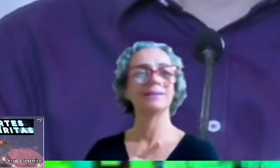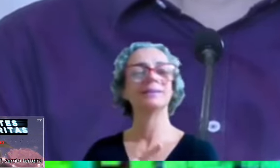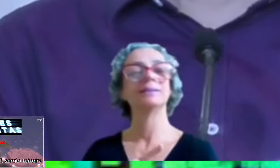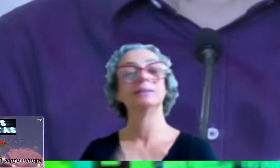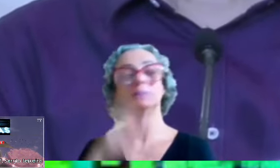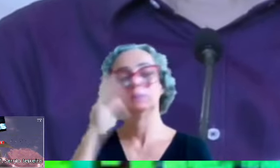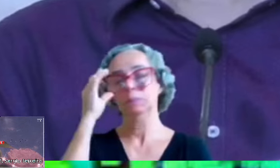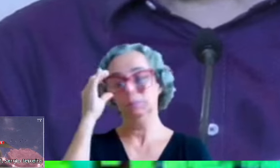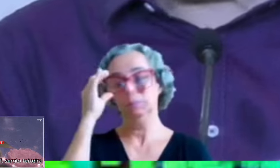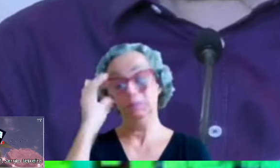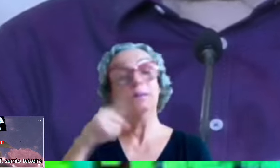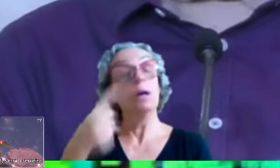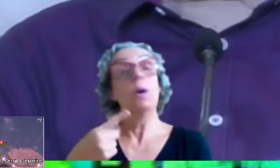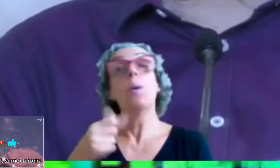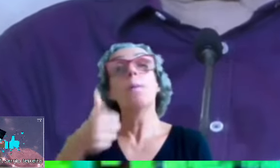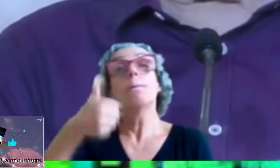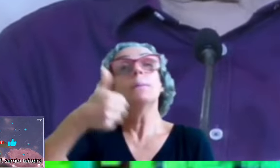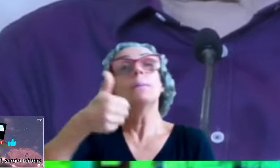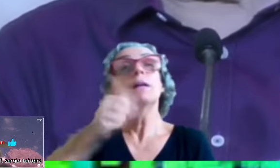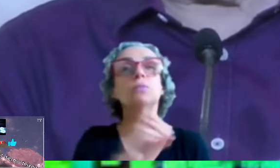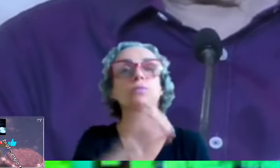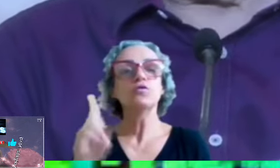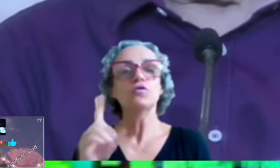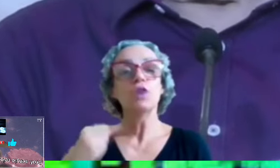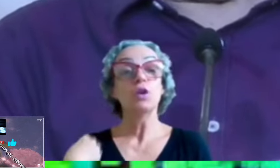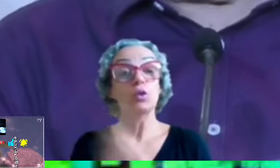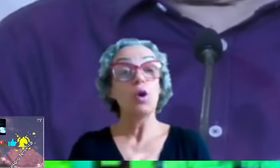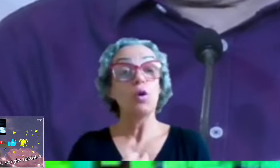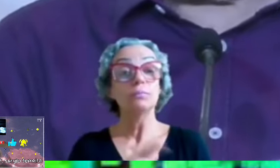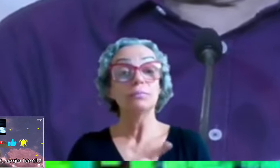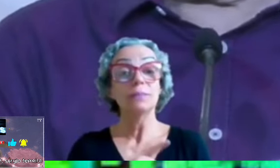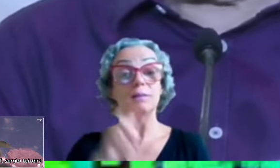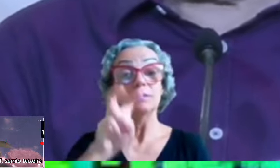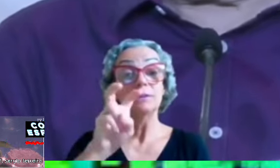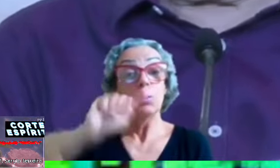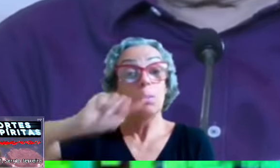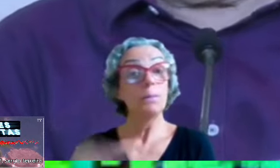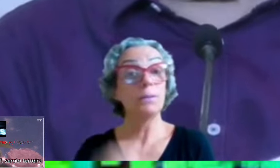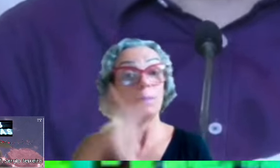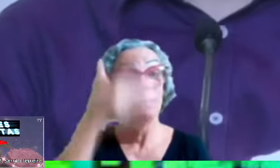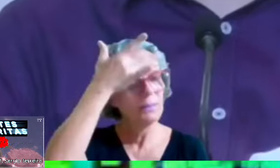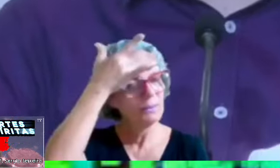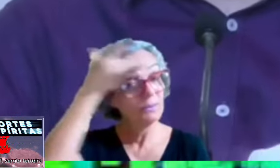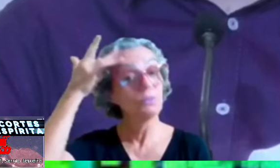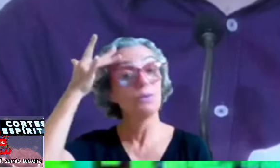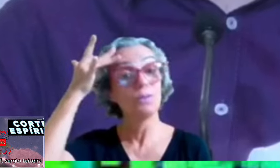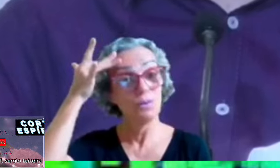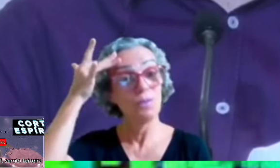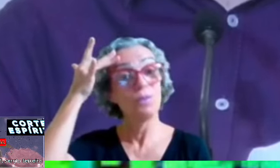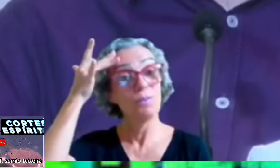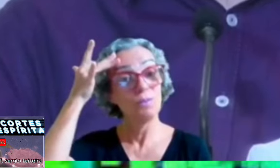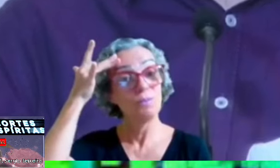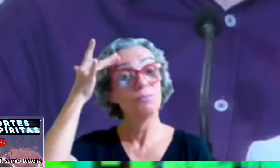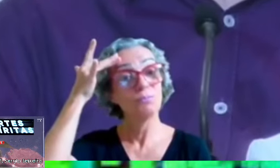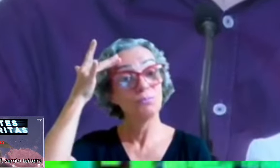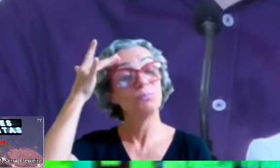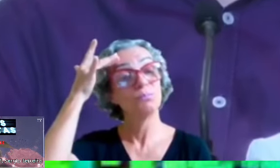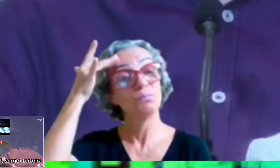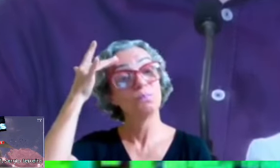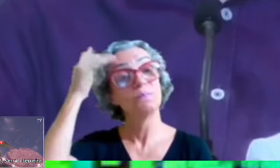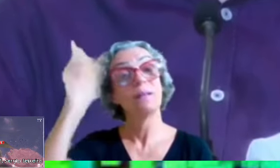dia uma média de 5 mil pessoas. E no último domingo pela manhã, mais de 6